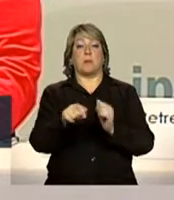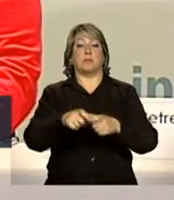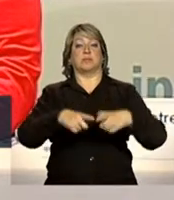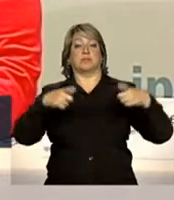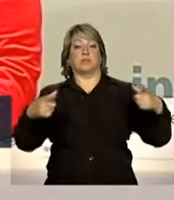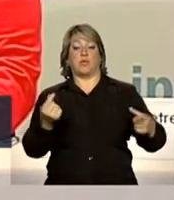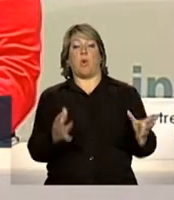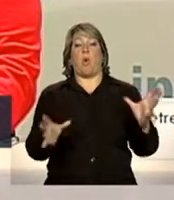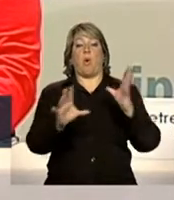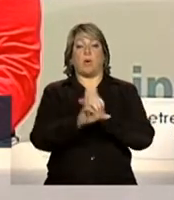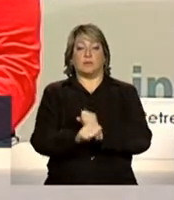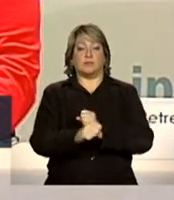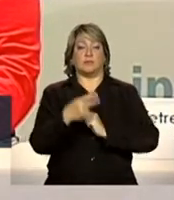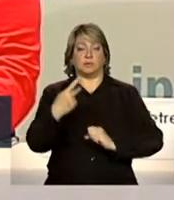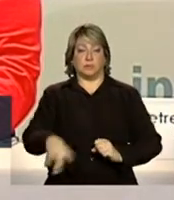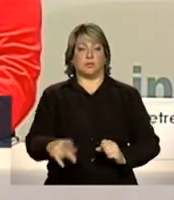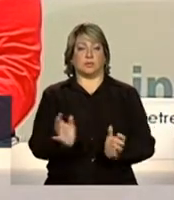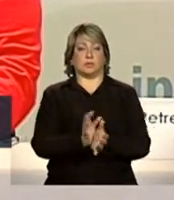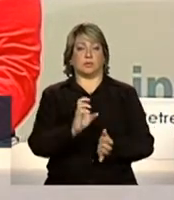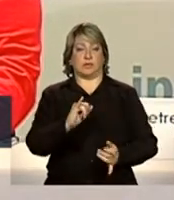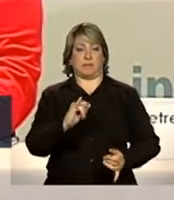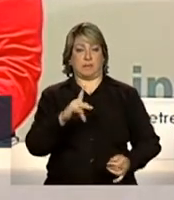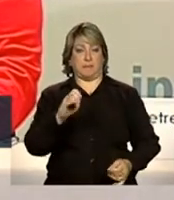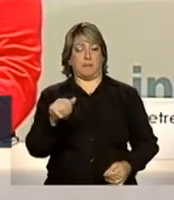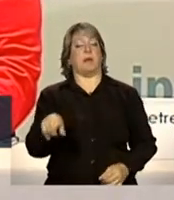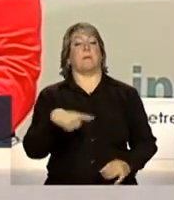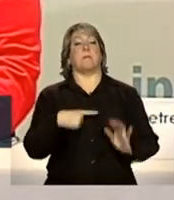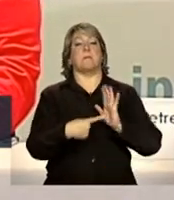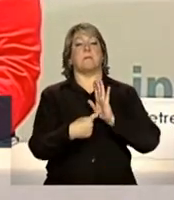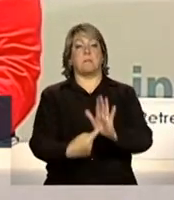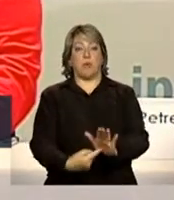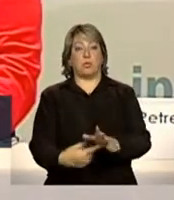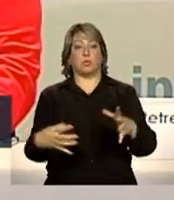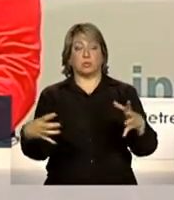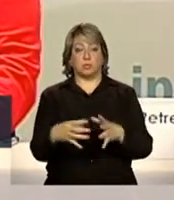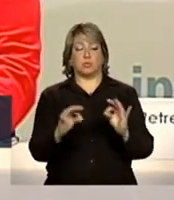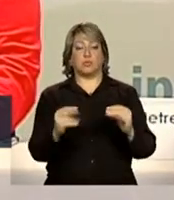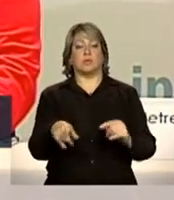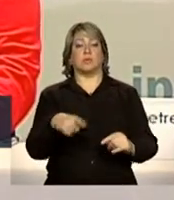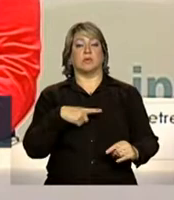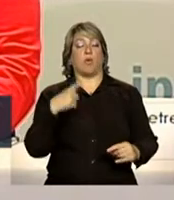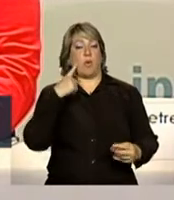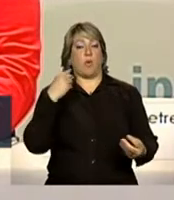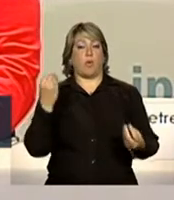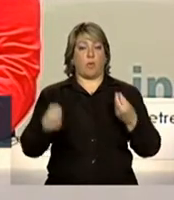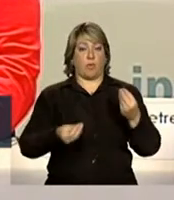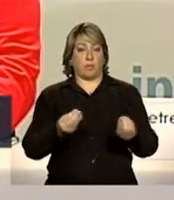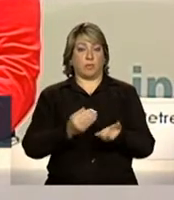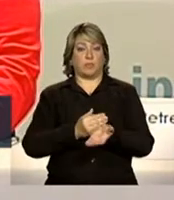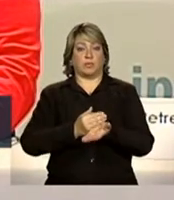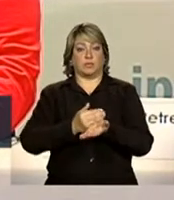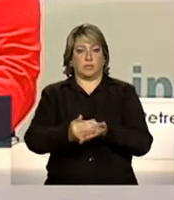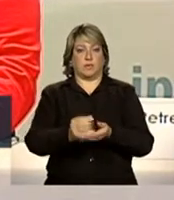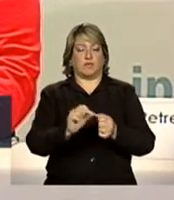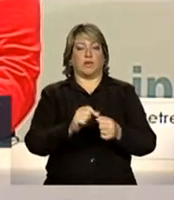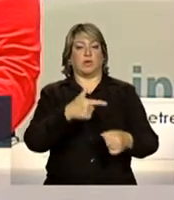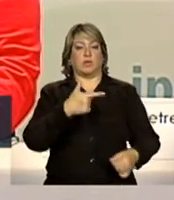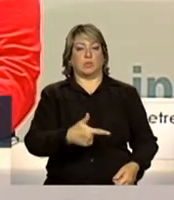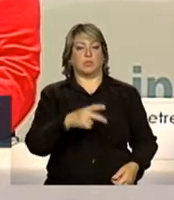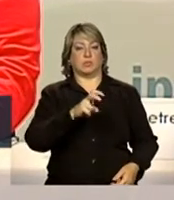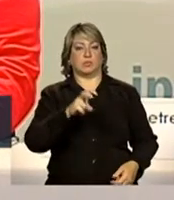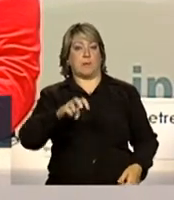do orçamento do órgão, que demonstra o movimento como um todo, na medida em que passamos de uma dotação de